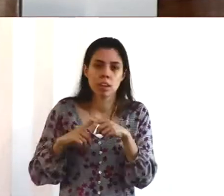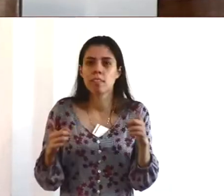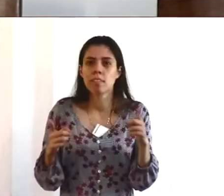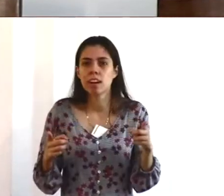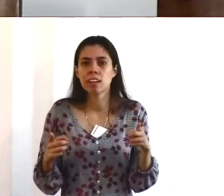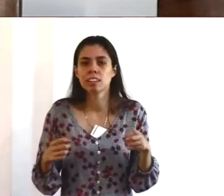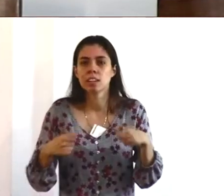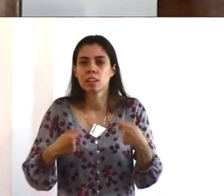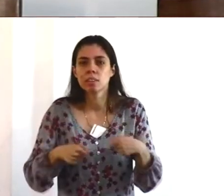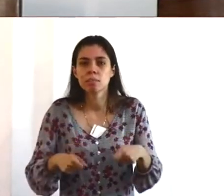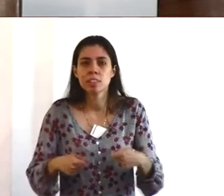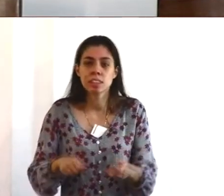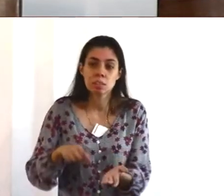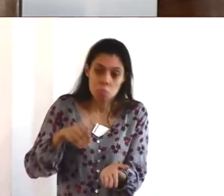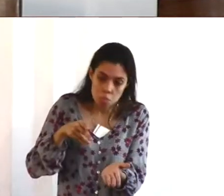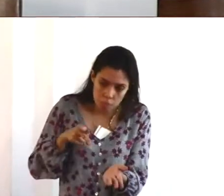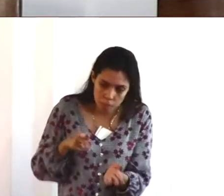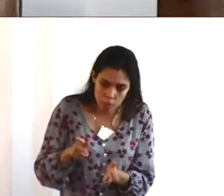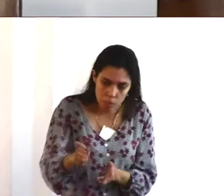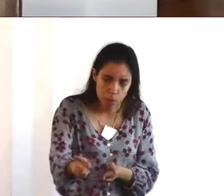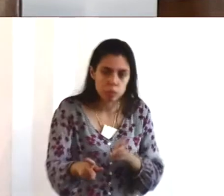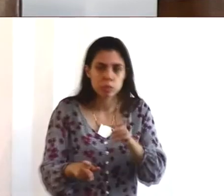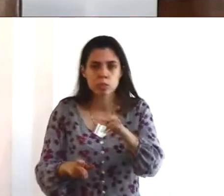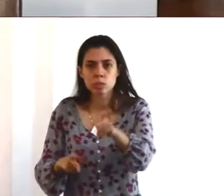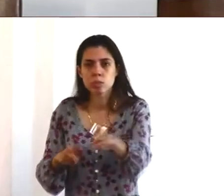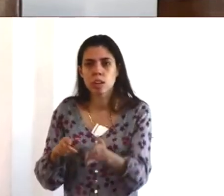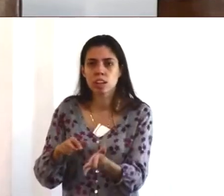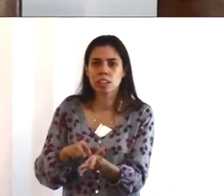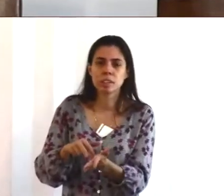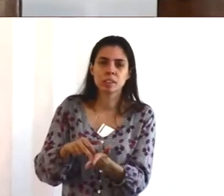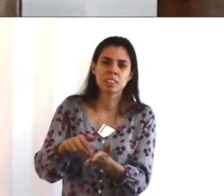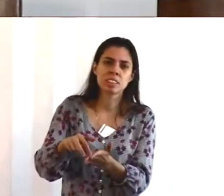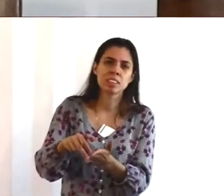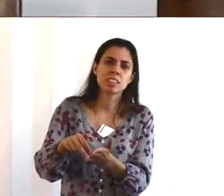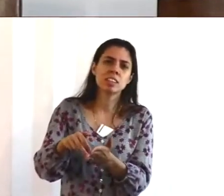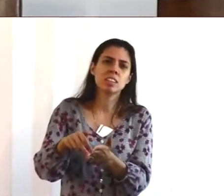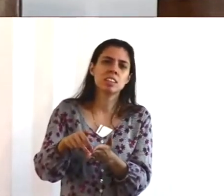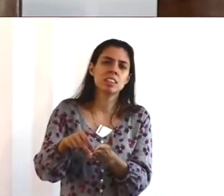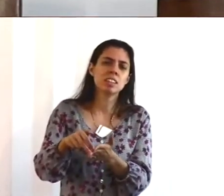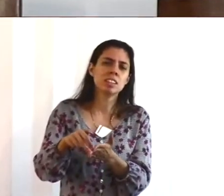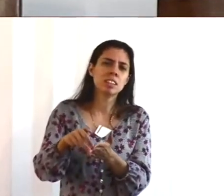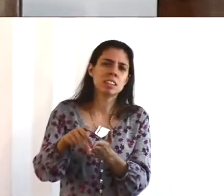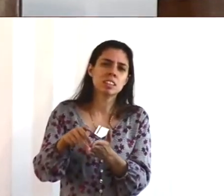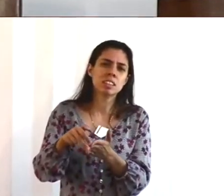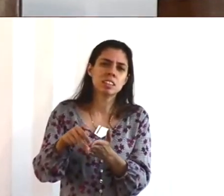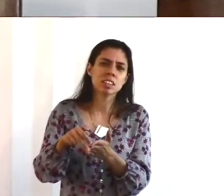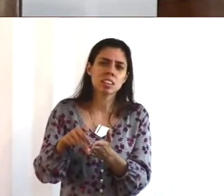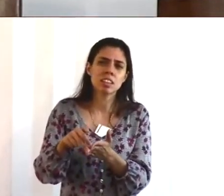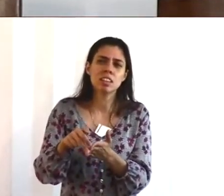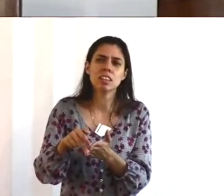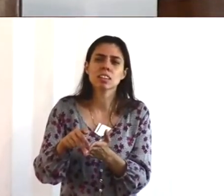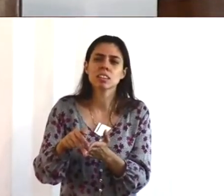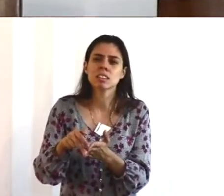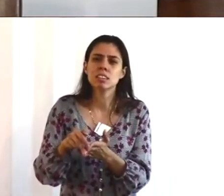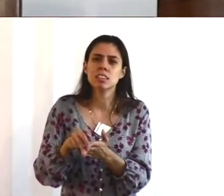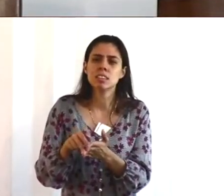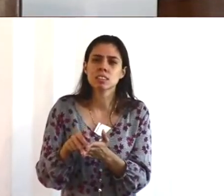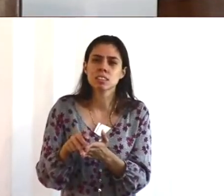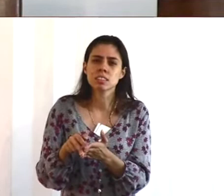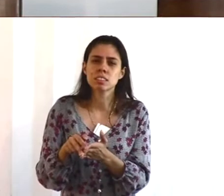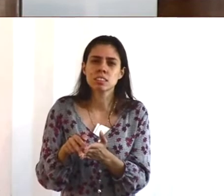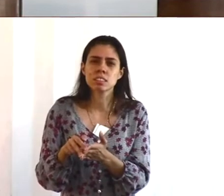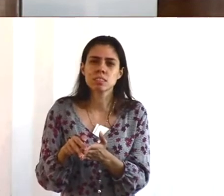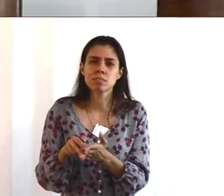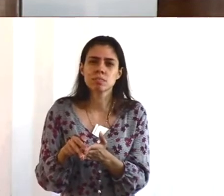que as nossas emoções oscilem, nós precisamos trazer essas emoções